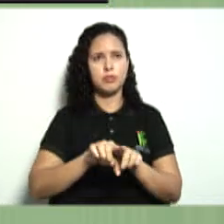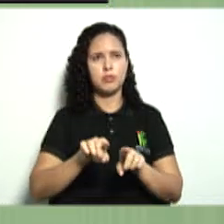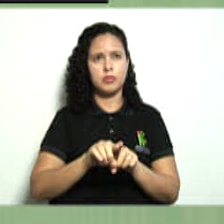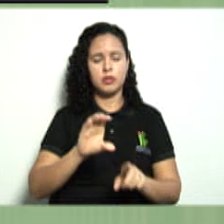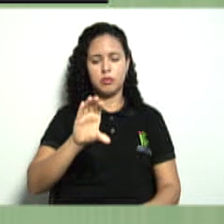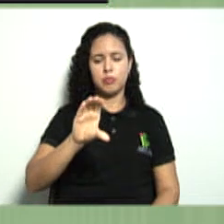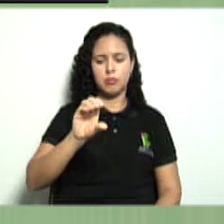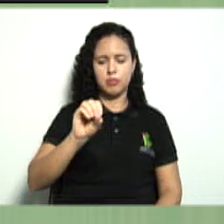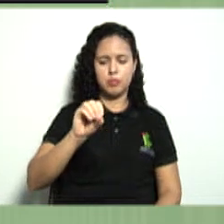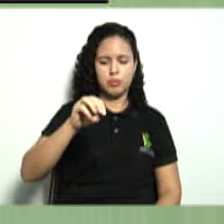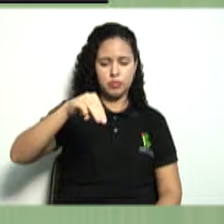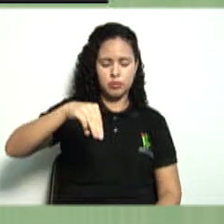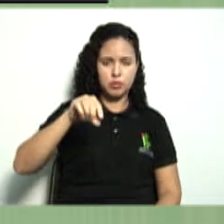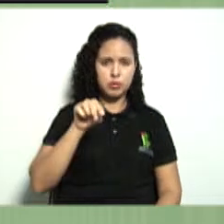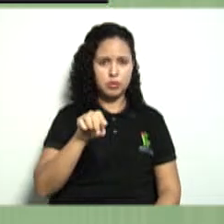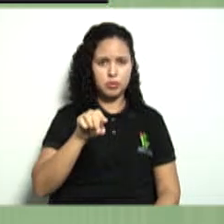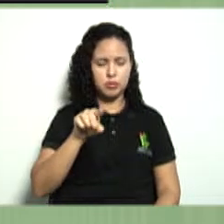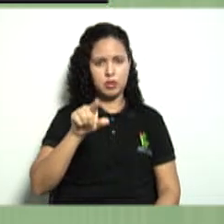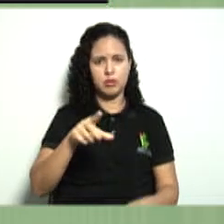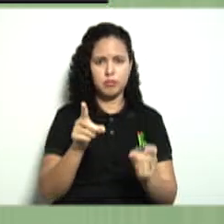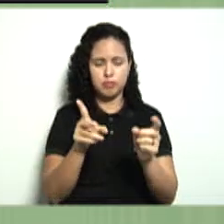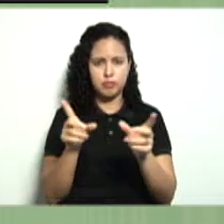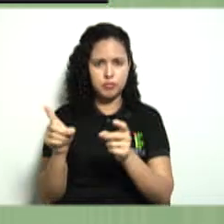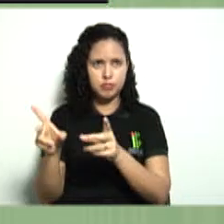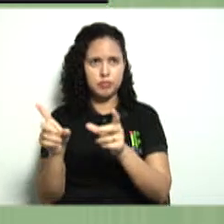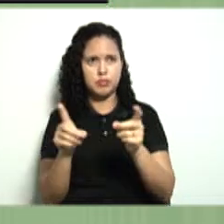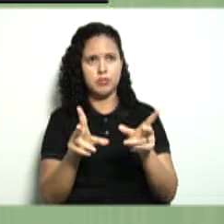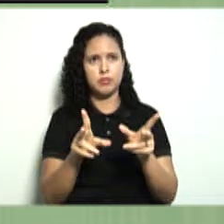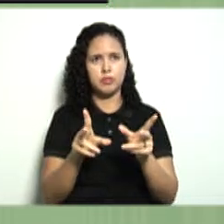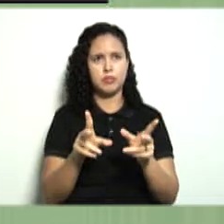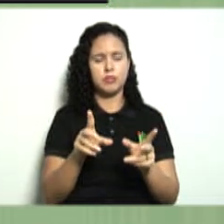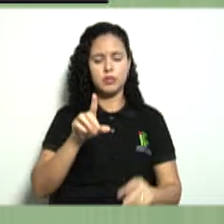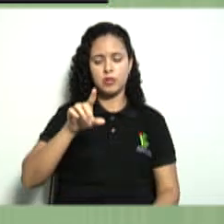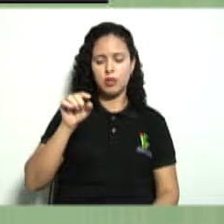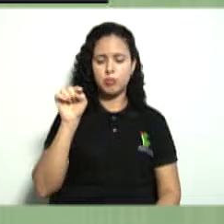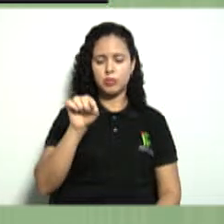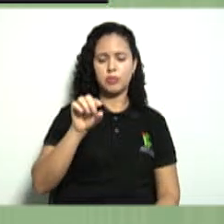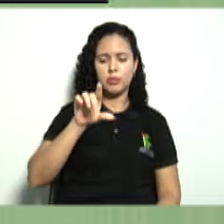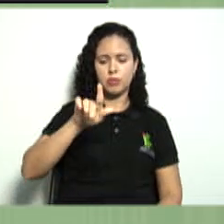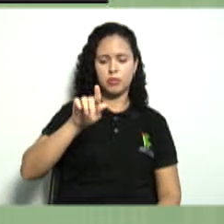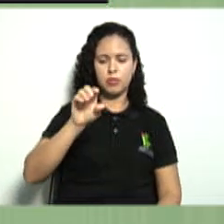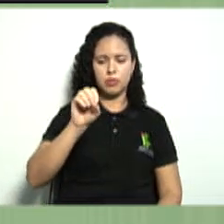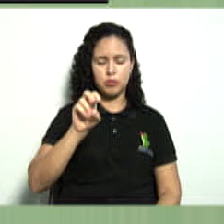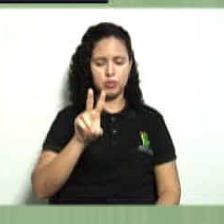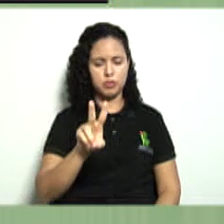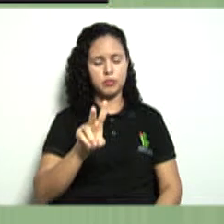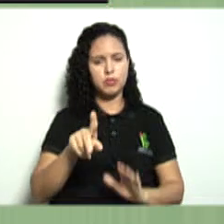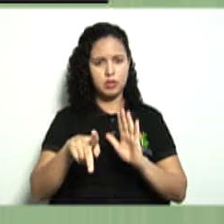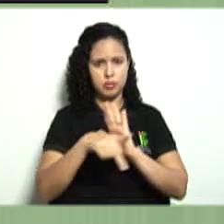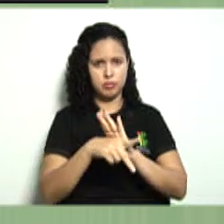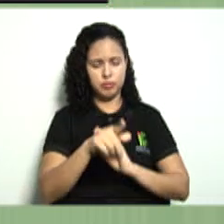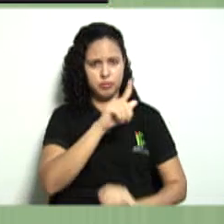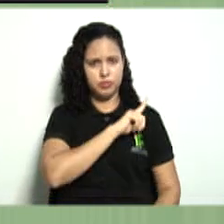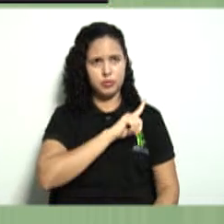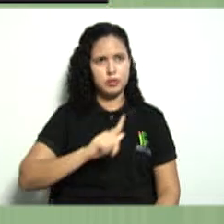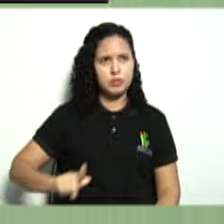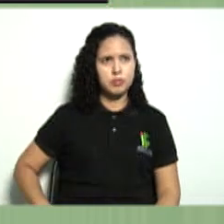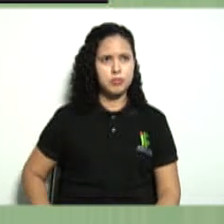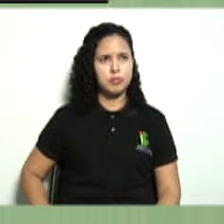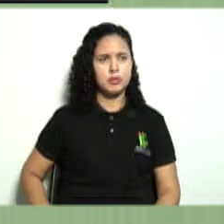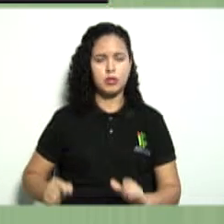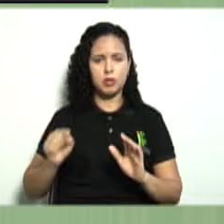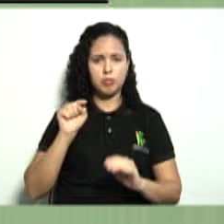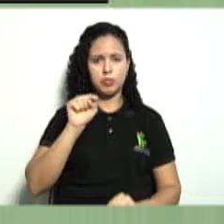site comercial. .gov é um site governamental. .mil é um site